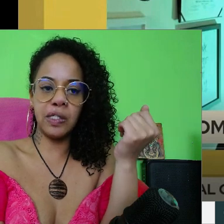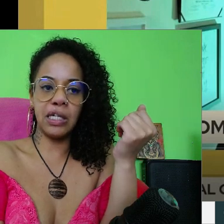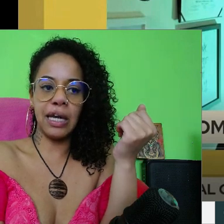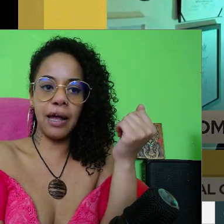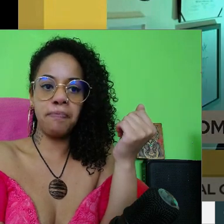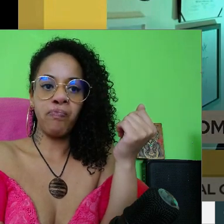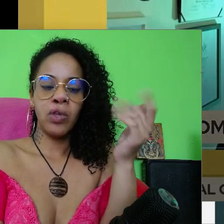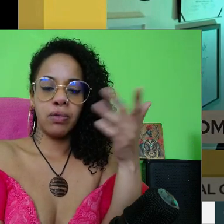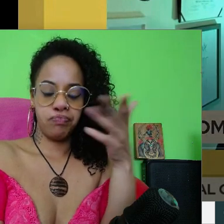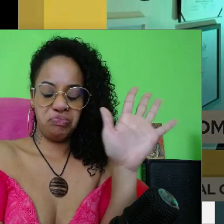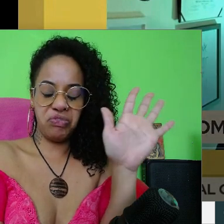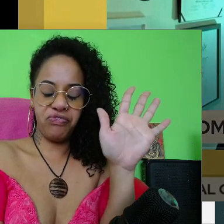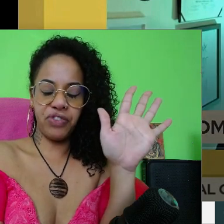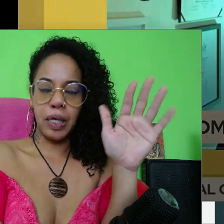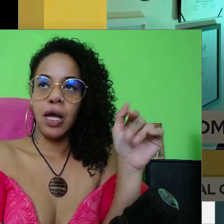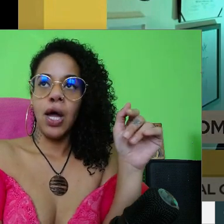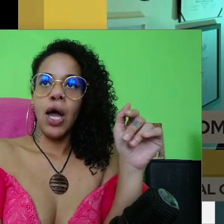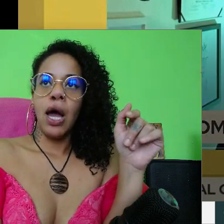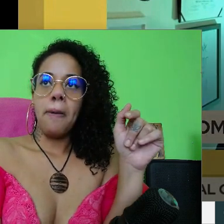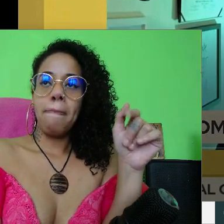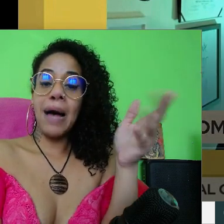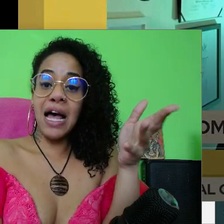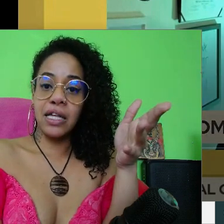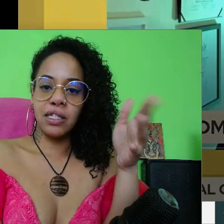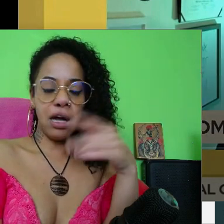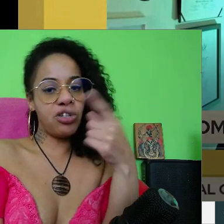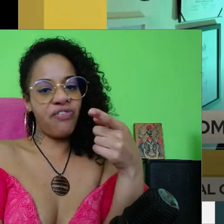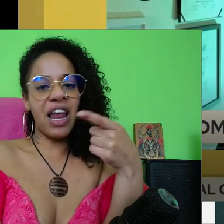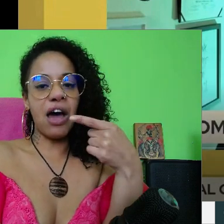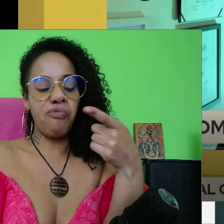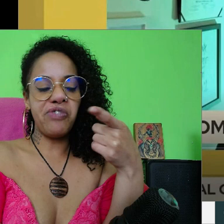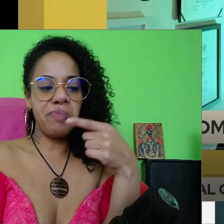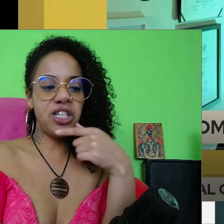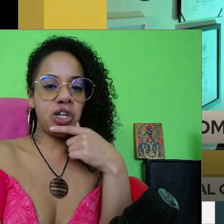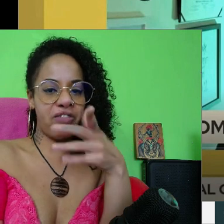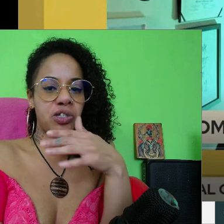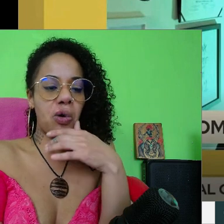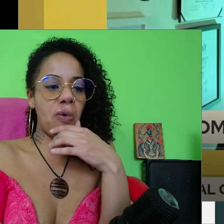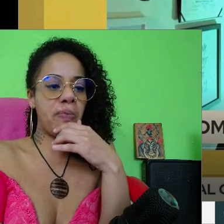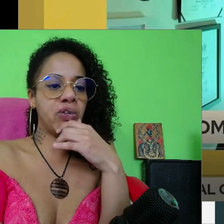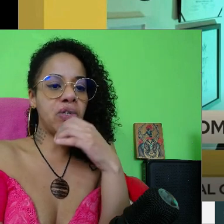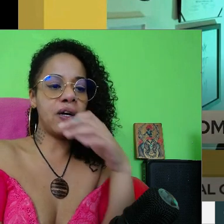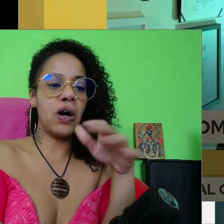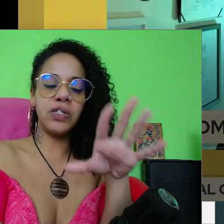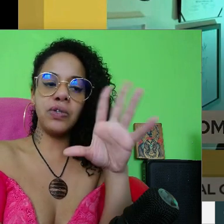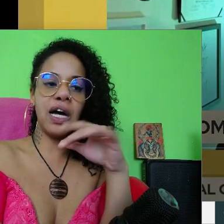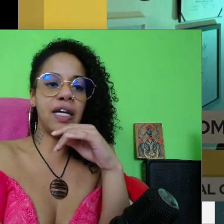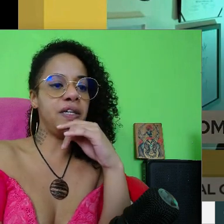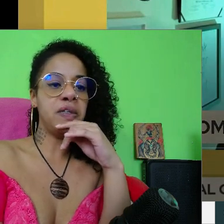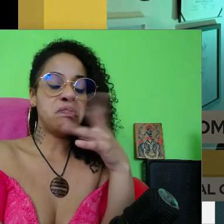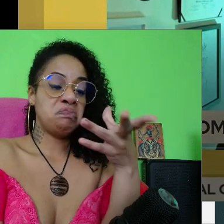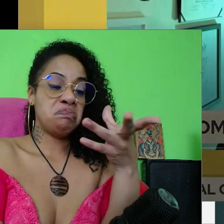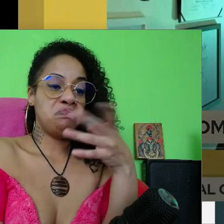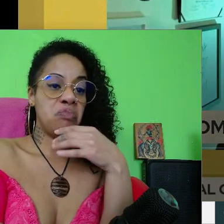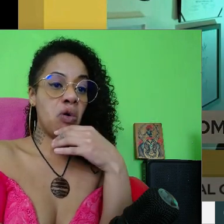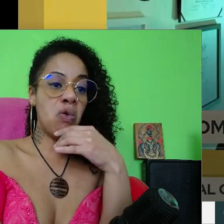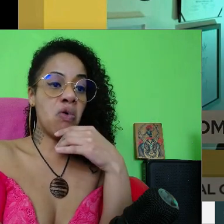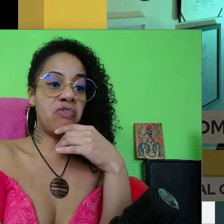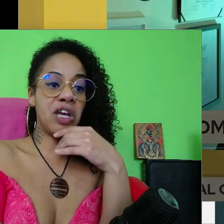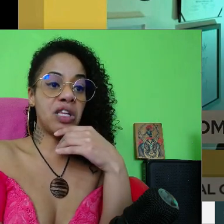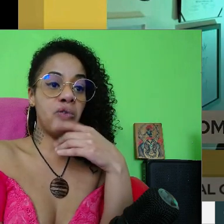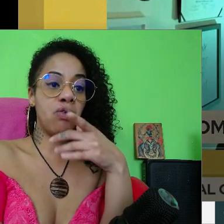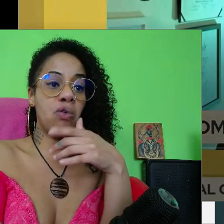jeitinho assim né mas não de falar obviamente Eu tava só comprando um negócio e aí